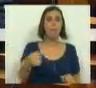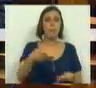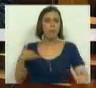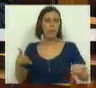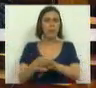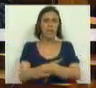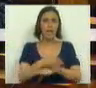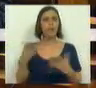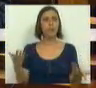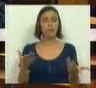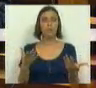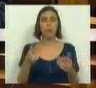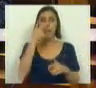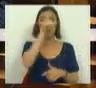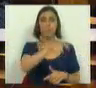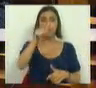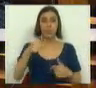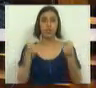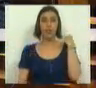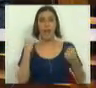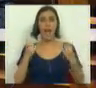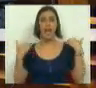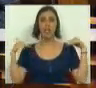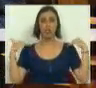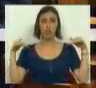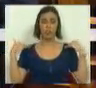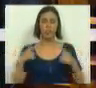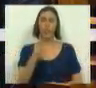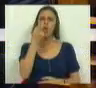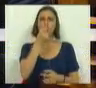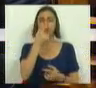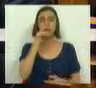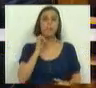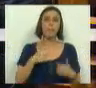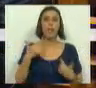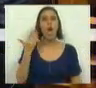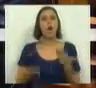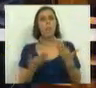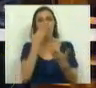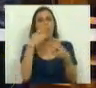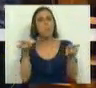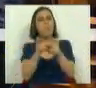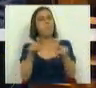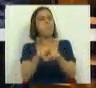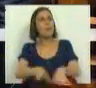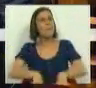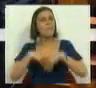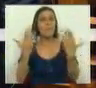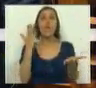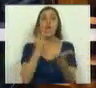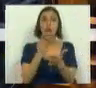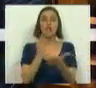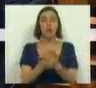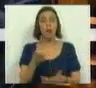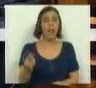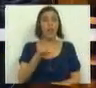diretamente com os utentes dos ginásios. É um pouco, se me permitem a comparação, como dizer-se que na escola, sendo